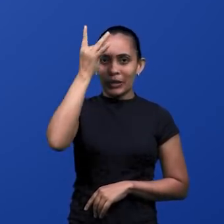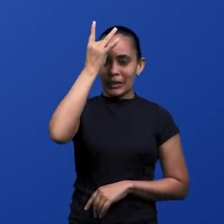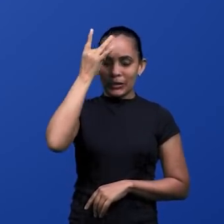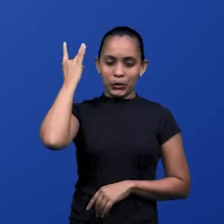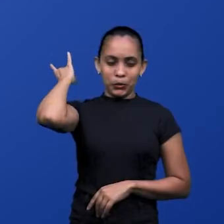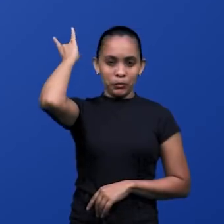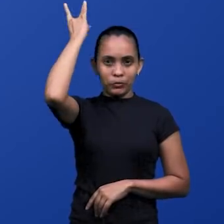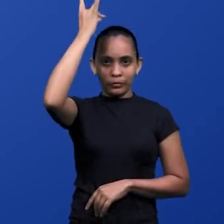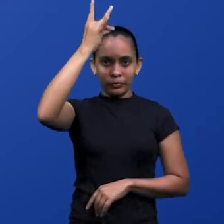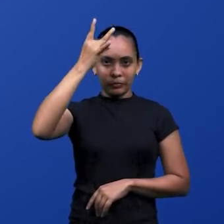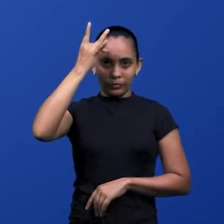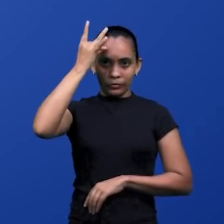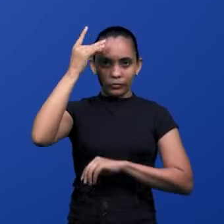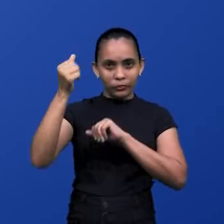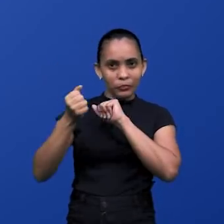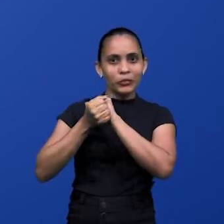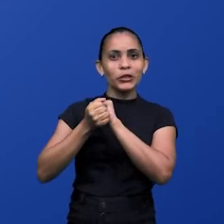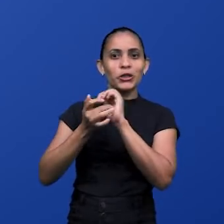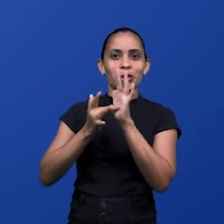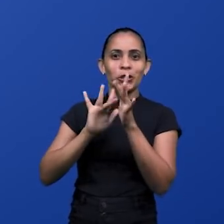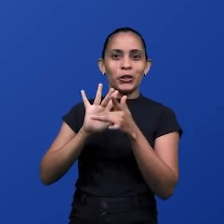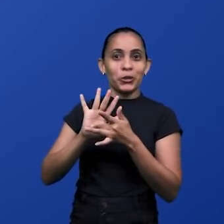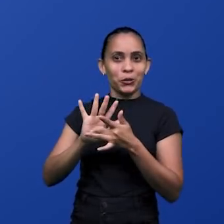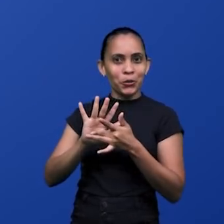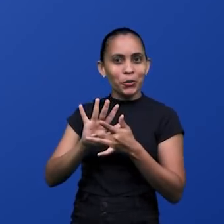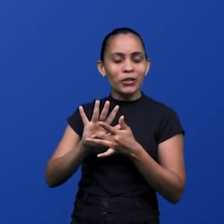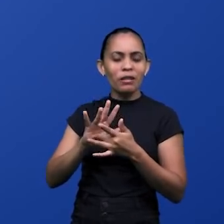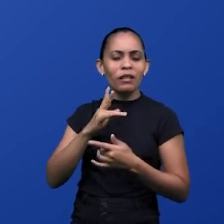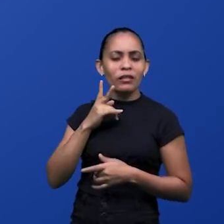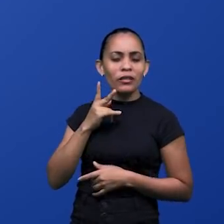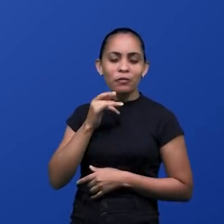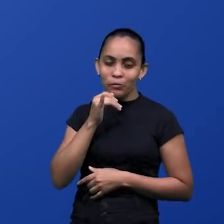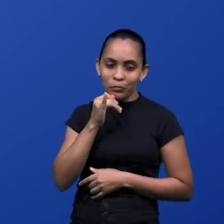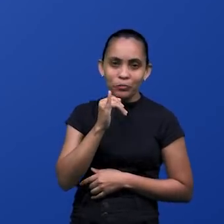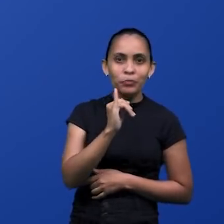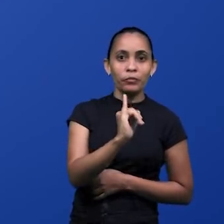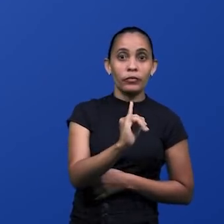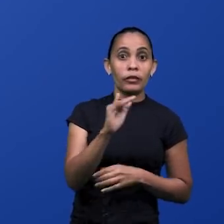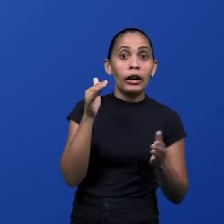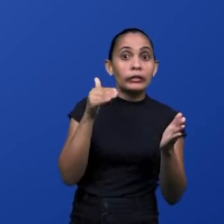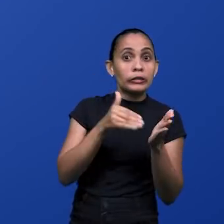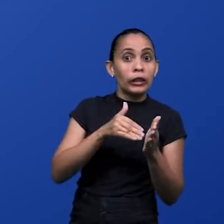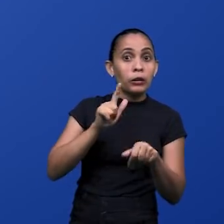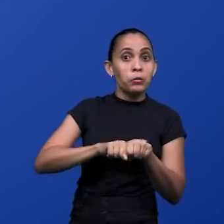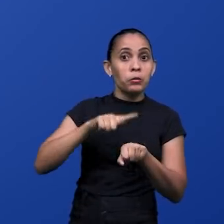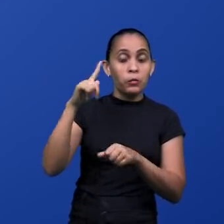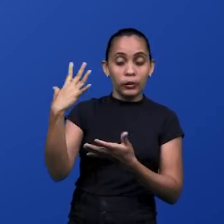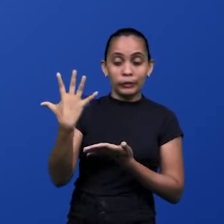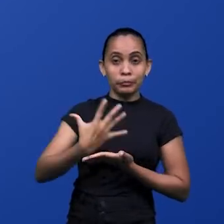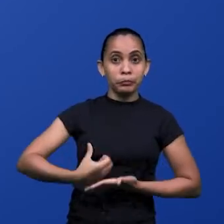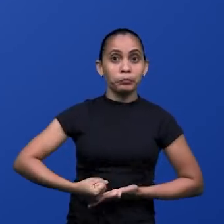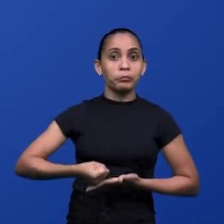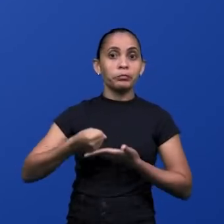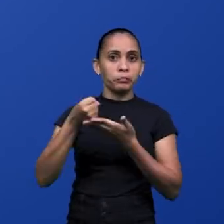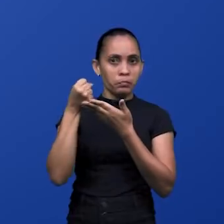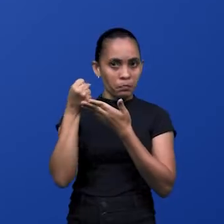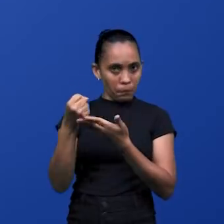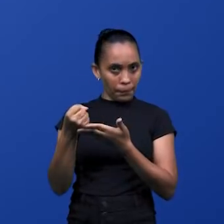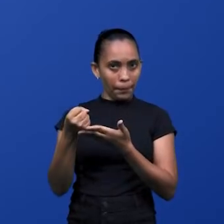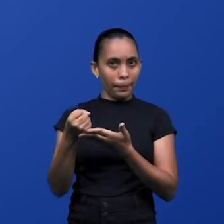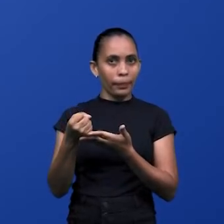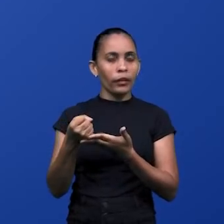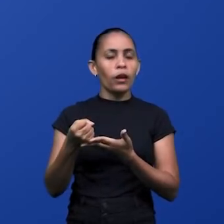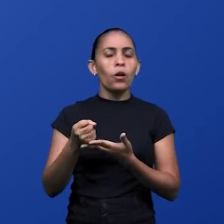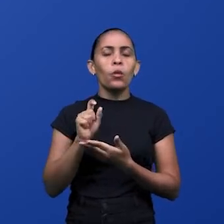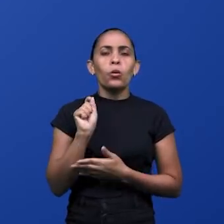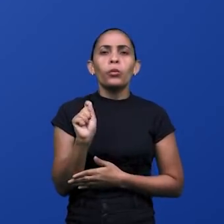do Espírito que está conosco, como Jesus disse, que ela estaria até a consumação do século. E